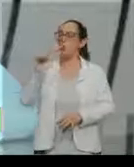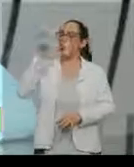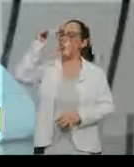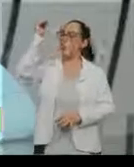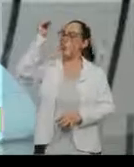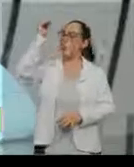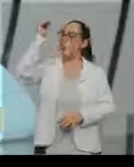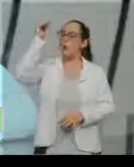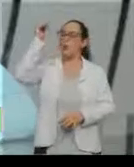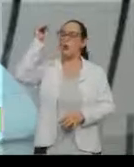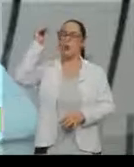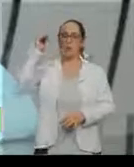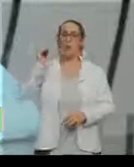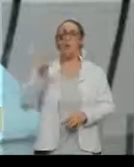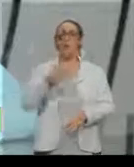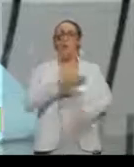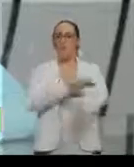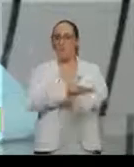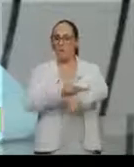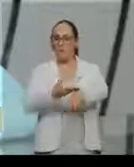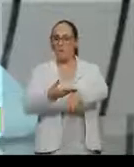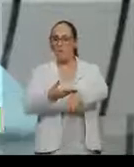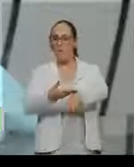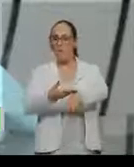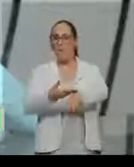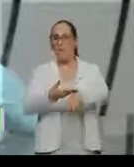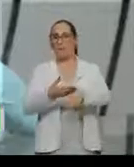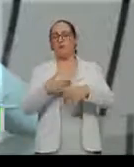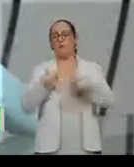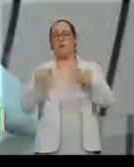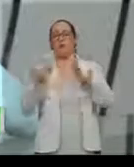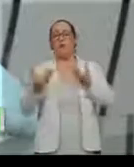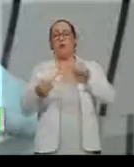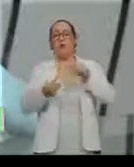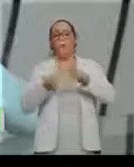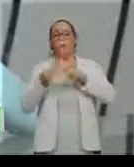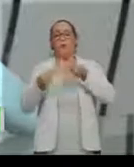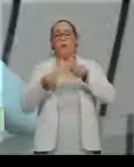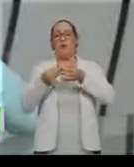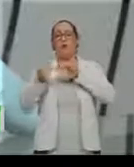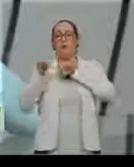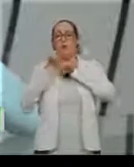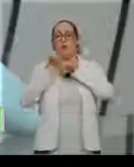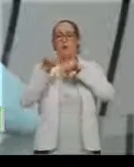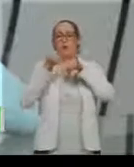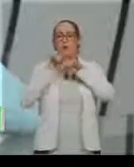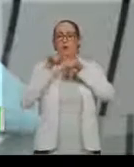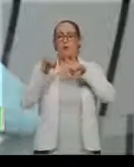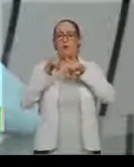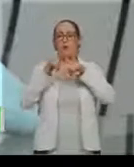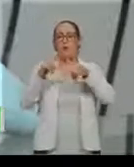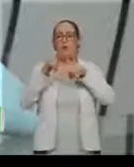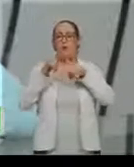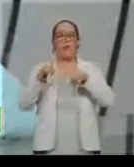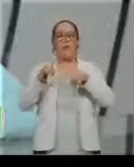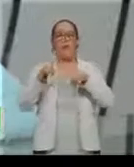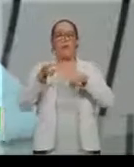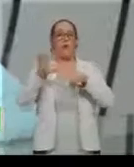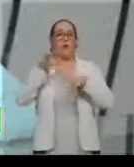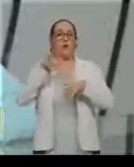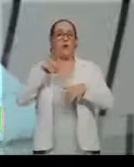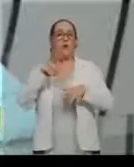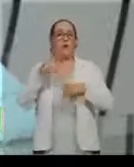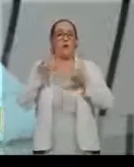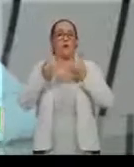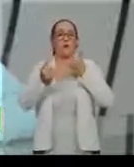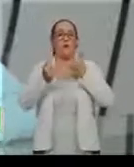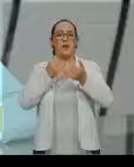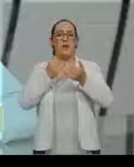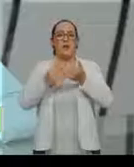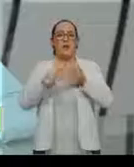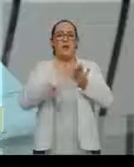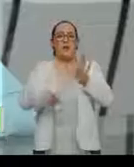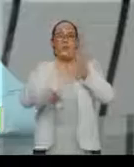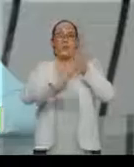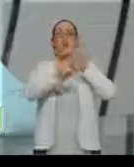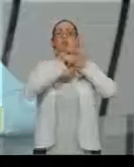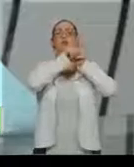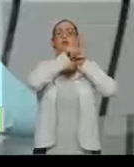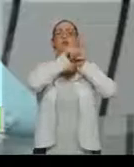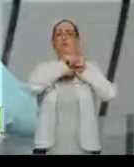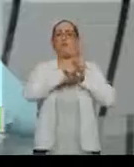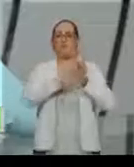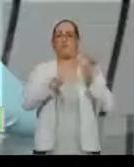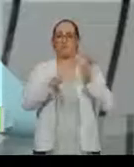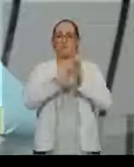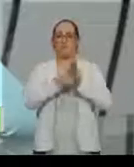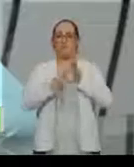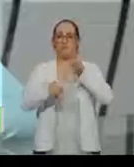A gente fala sobre darwinismo social, por exemplo, como que isso é divulgado como uma forma de legitimar a dominação. Então,